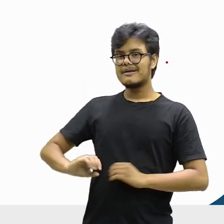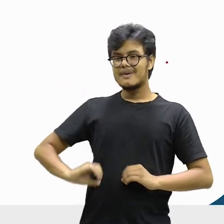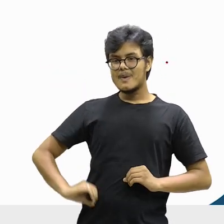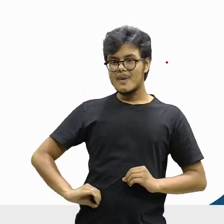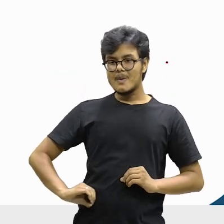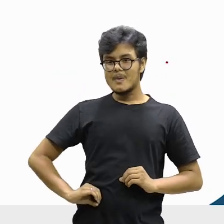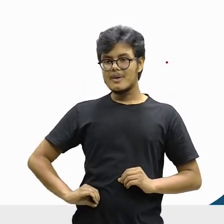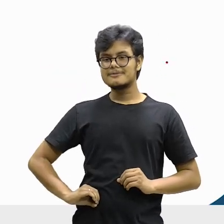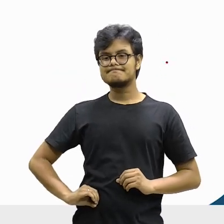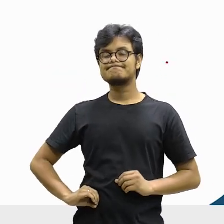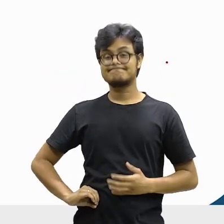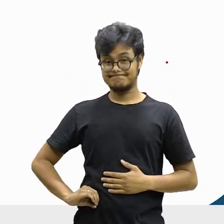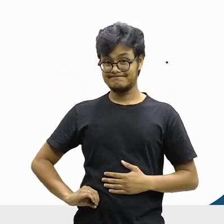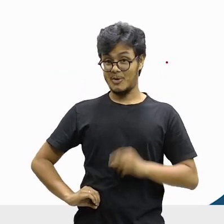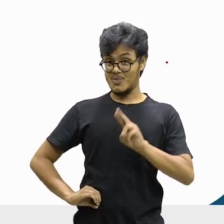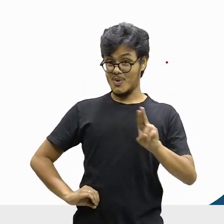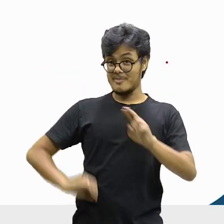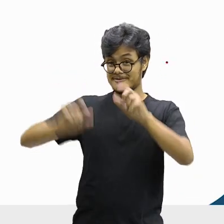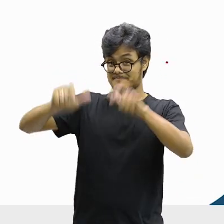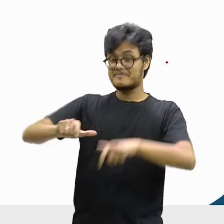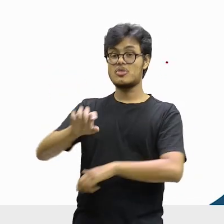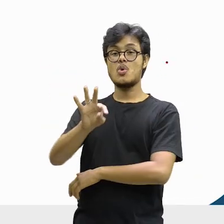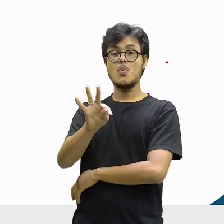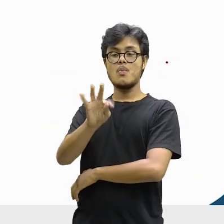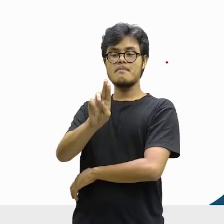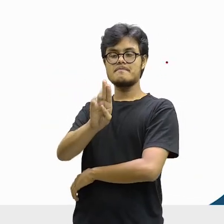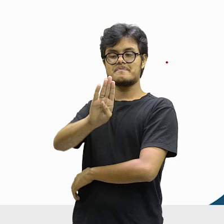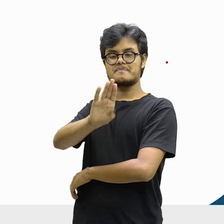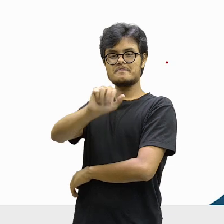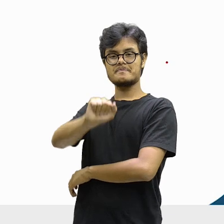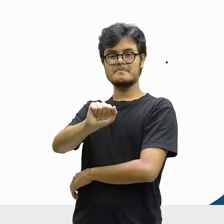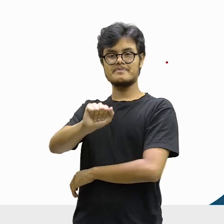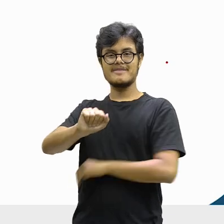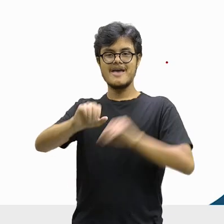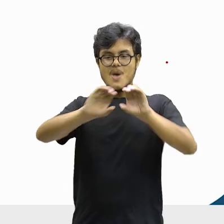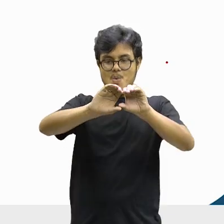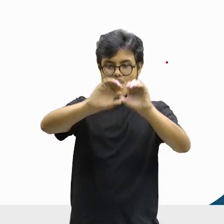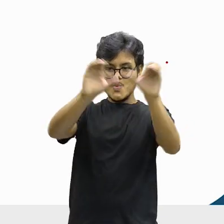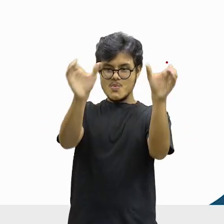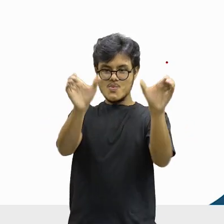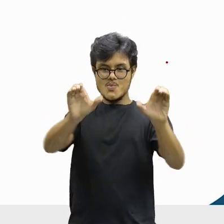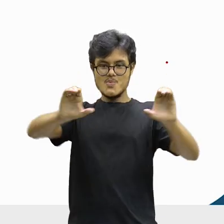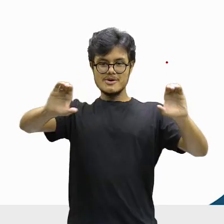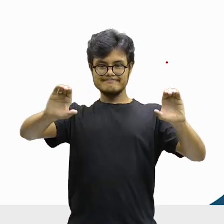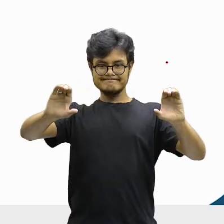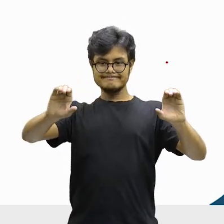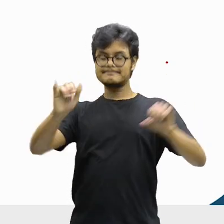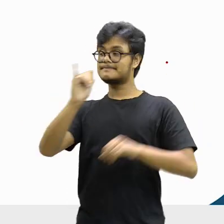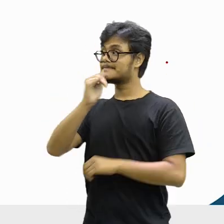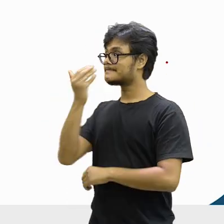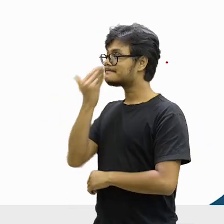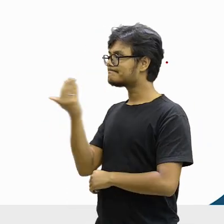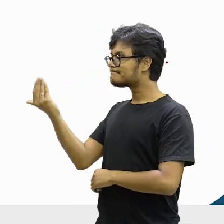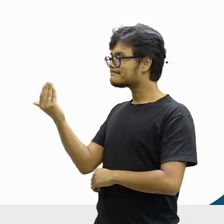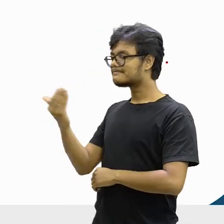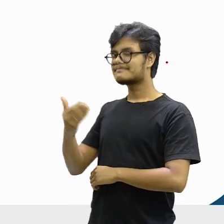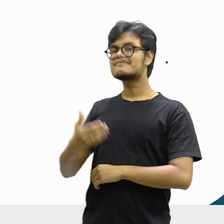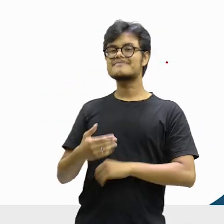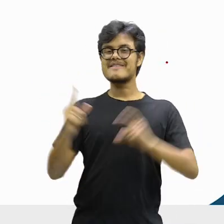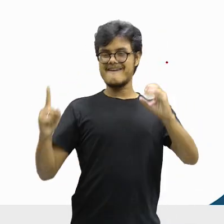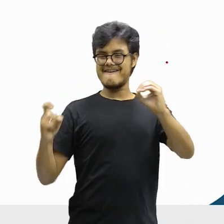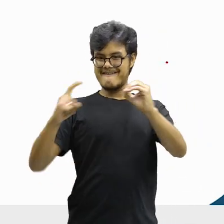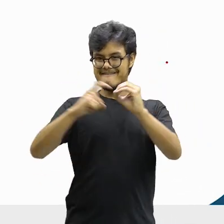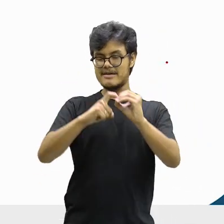Lá na tuba uterina. Na tuba uterina acontece o processo de quê? De fecundação.